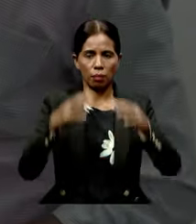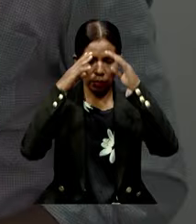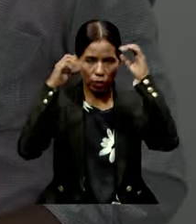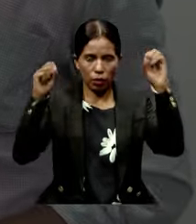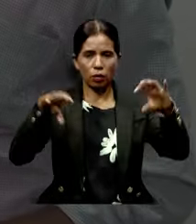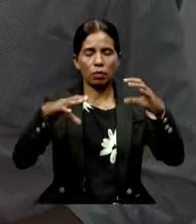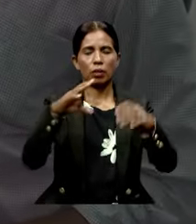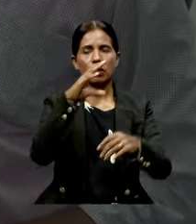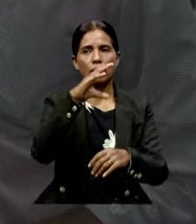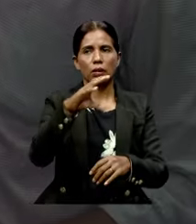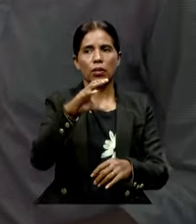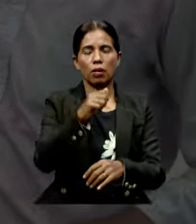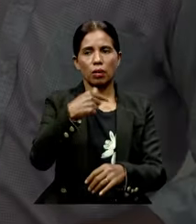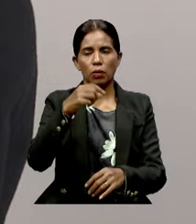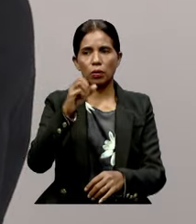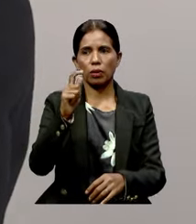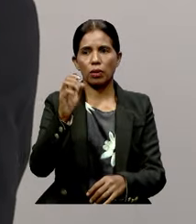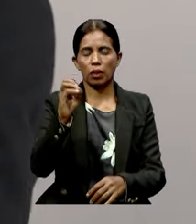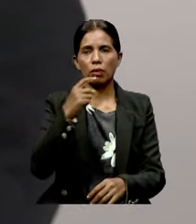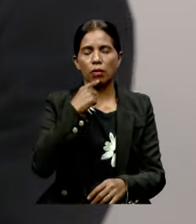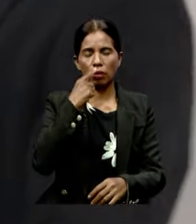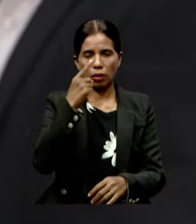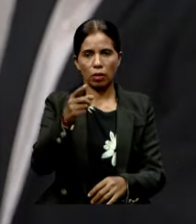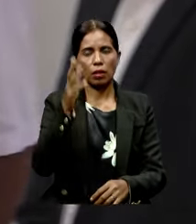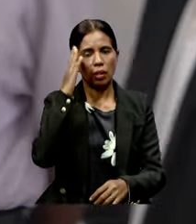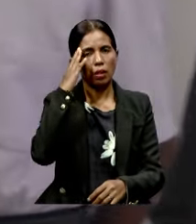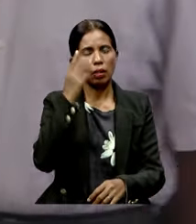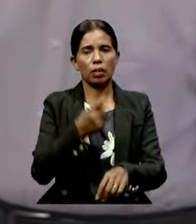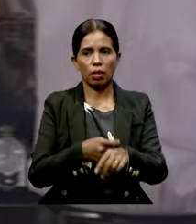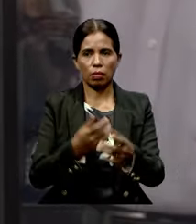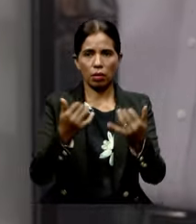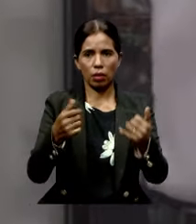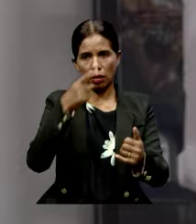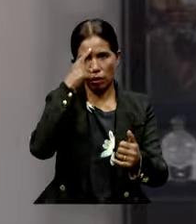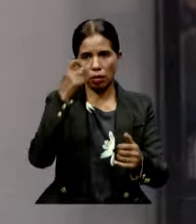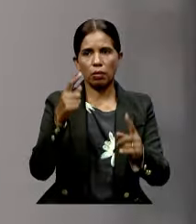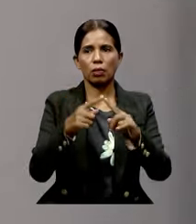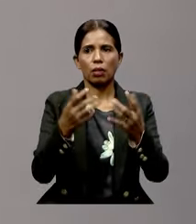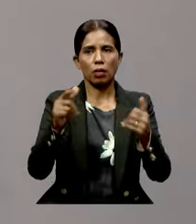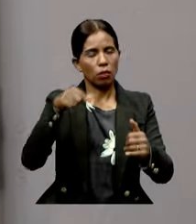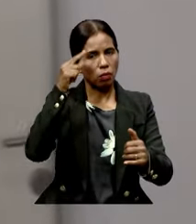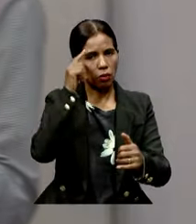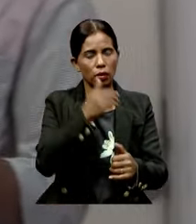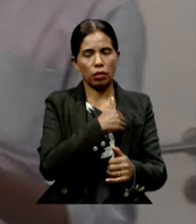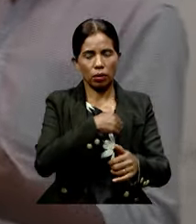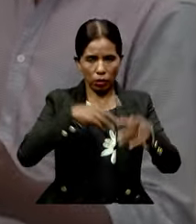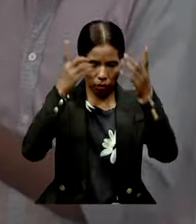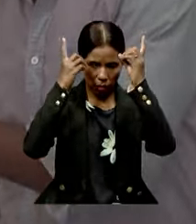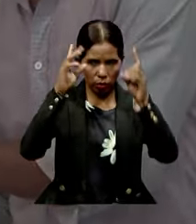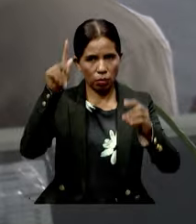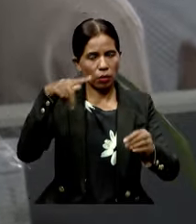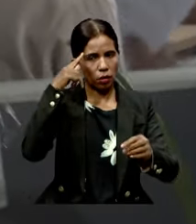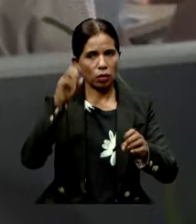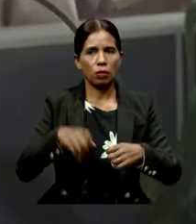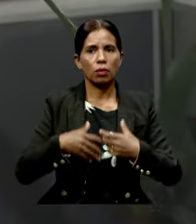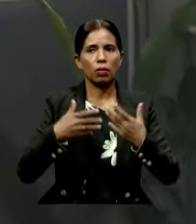komisyon funcion pública Agustinho Letencio de Deus reconhece situasyon ne, tamba to oras ne governo SEDAUC define politika o